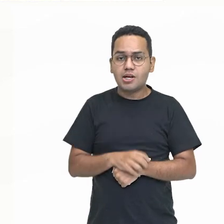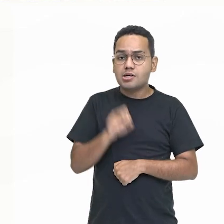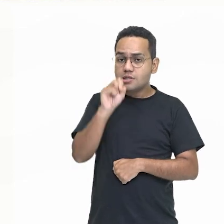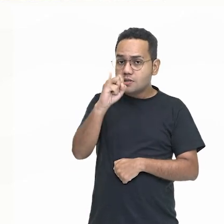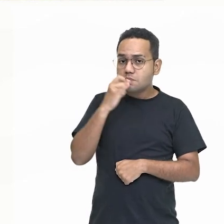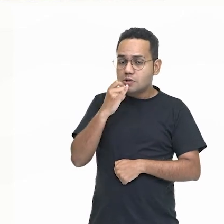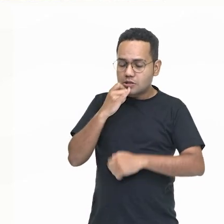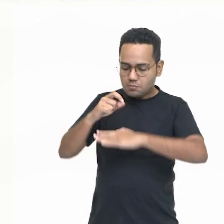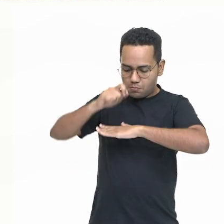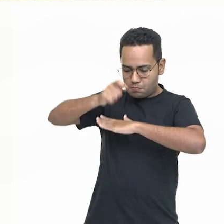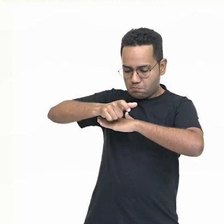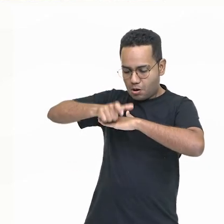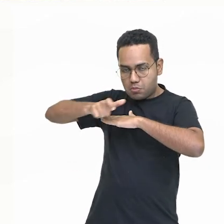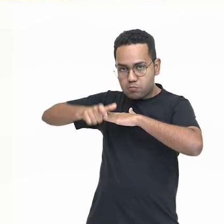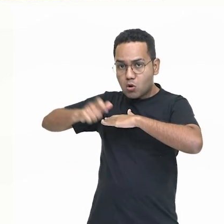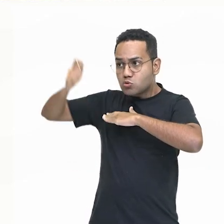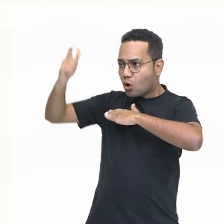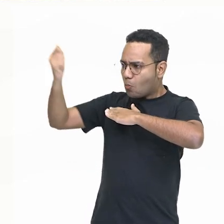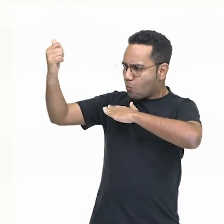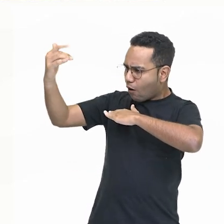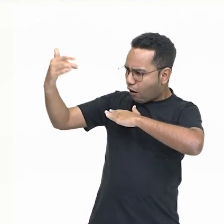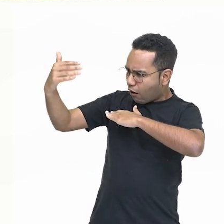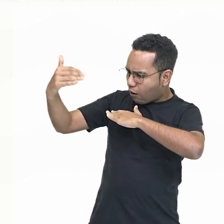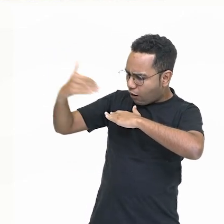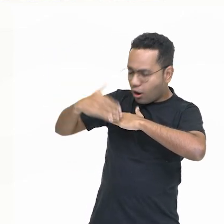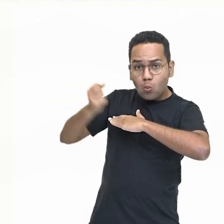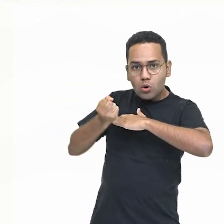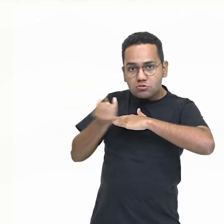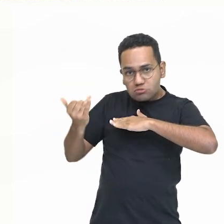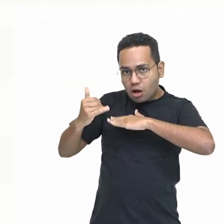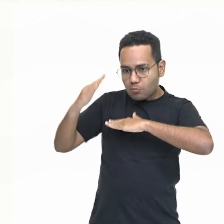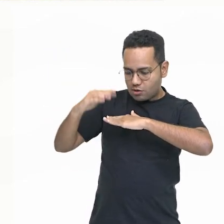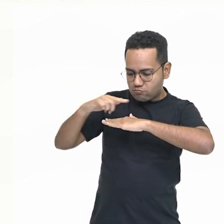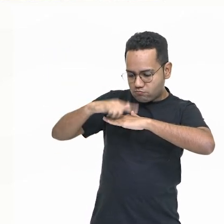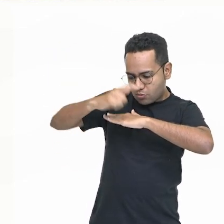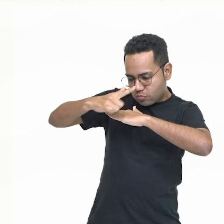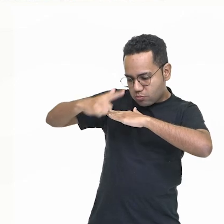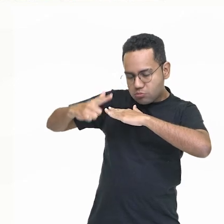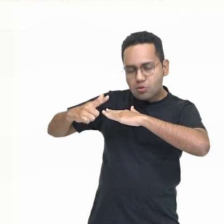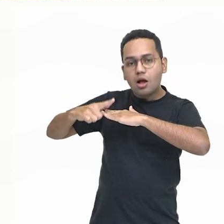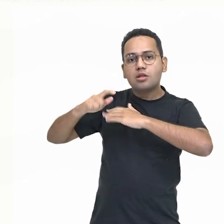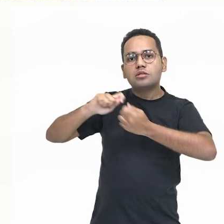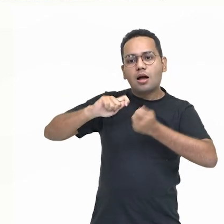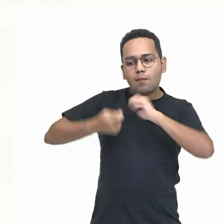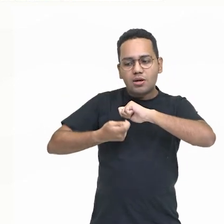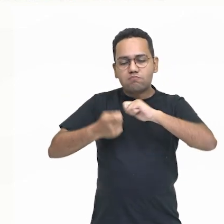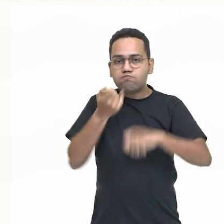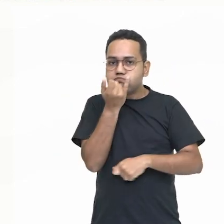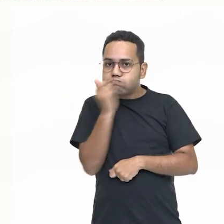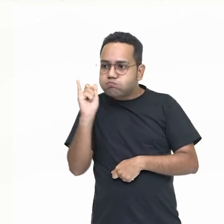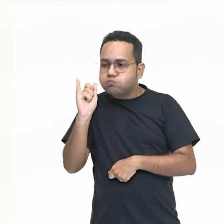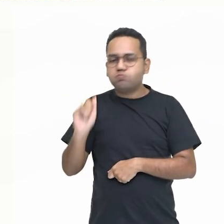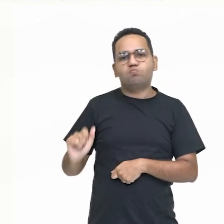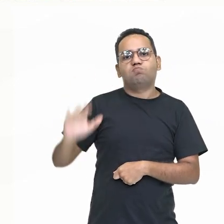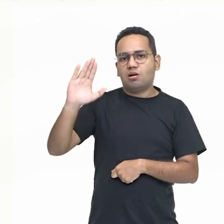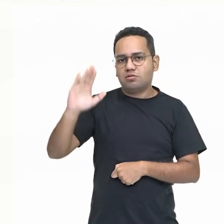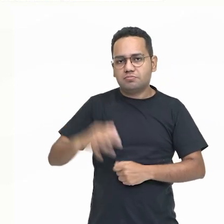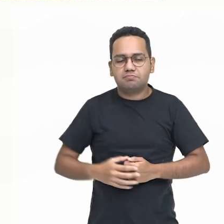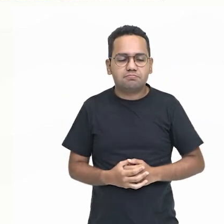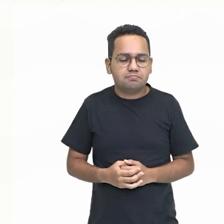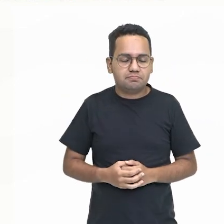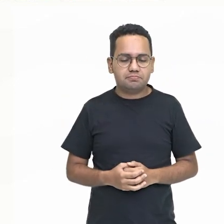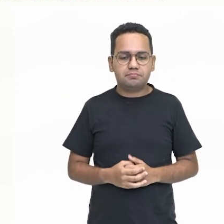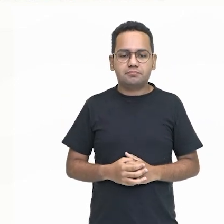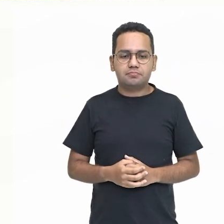as placas solares, maior será a quantidade de energia elétrica produzida. Percebam